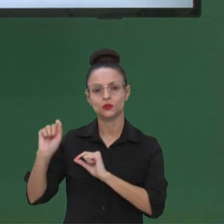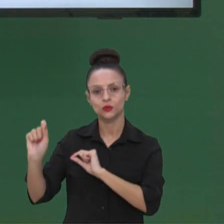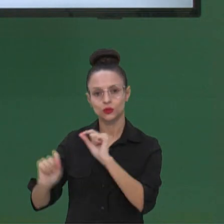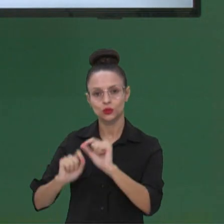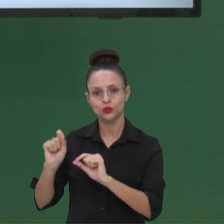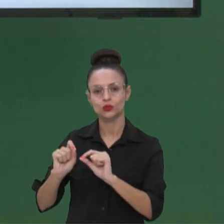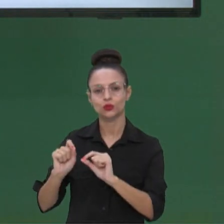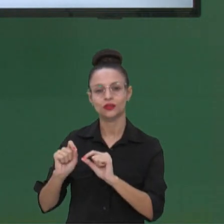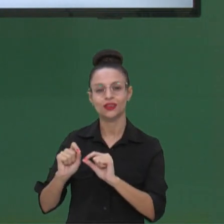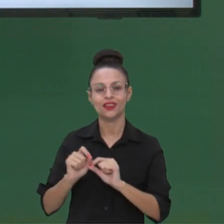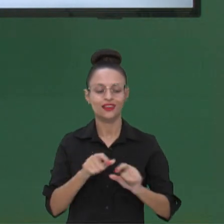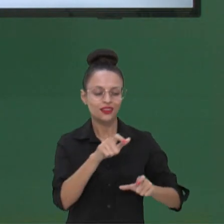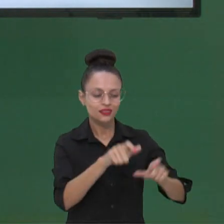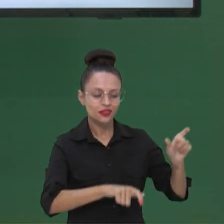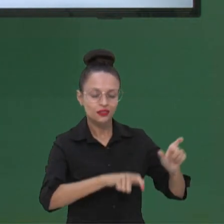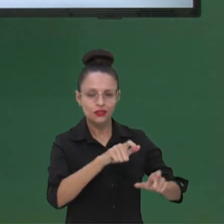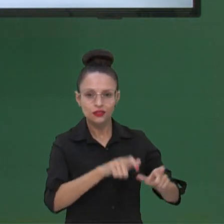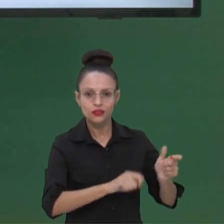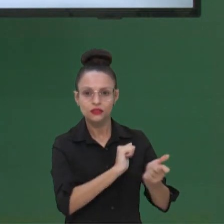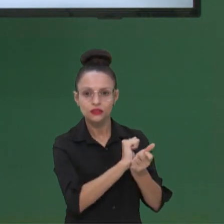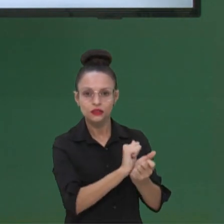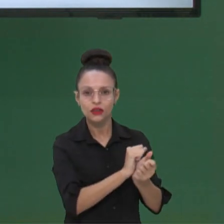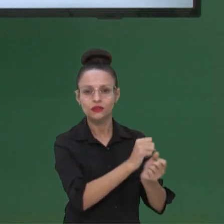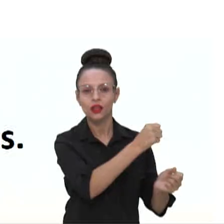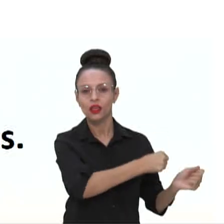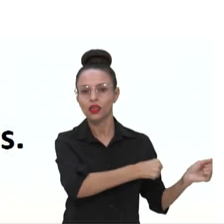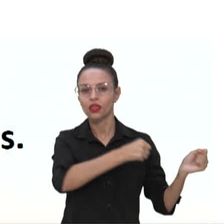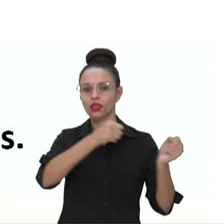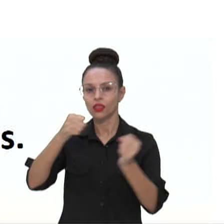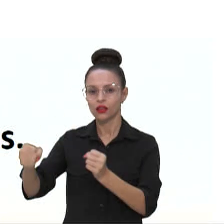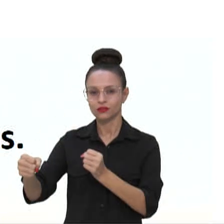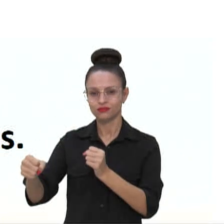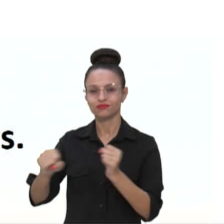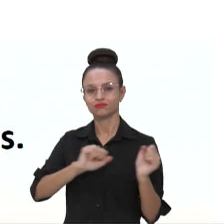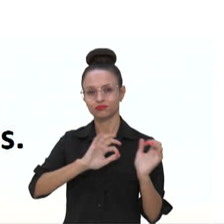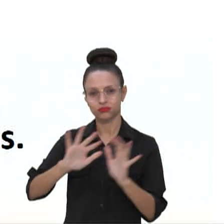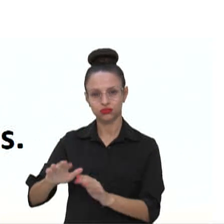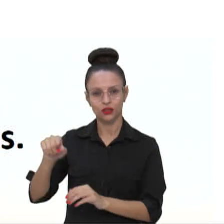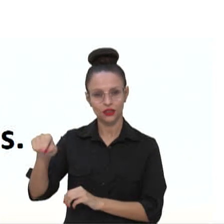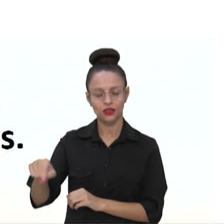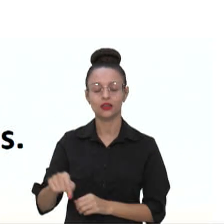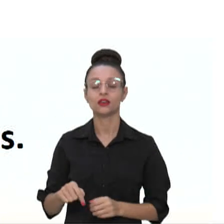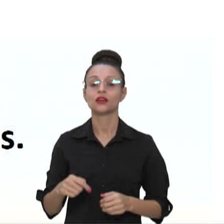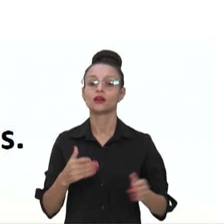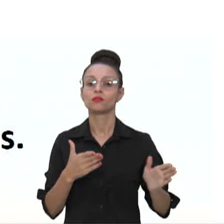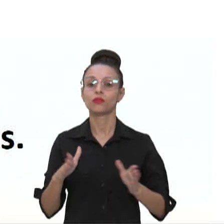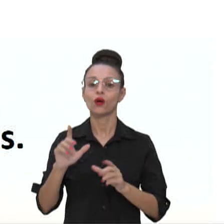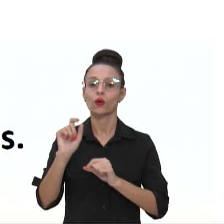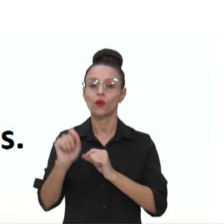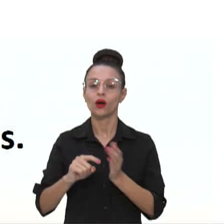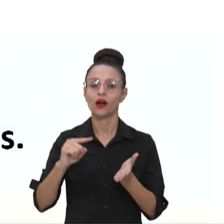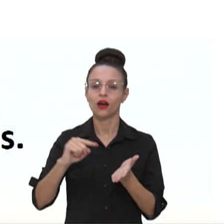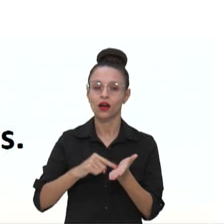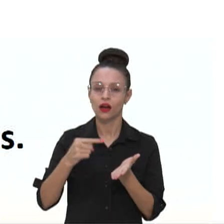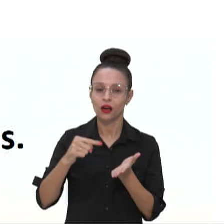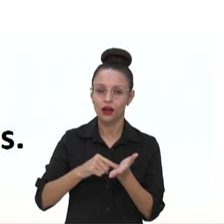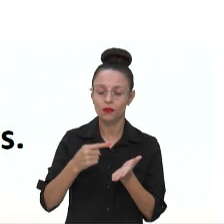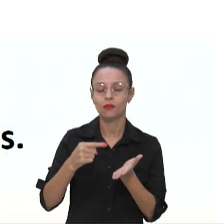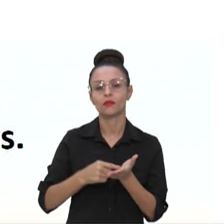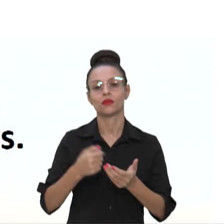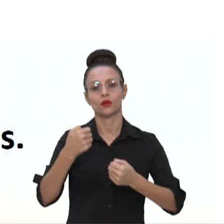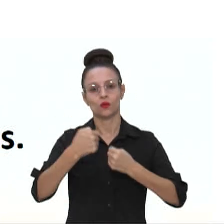dos escravizados vindos da África. Produção de tabaco, arroz, anil e